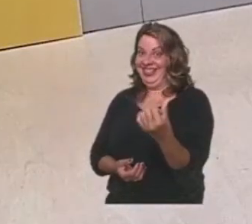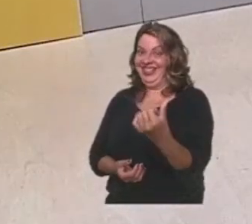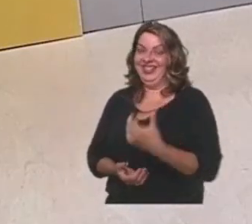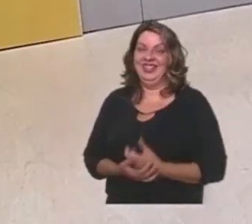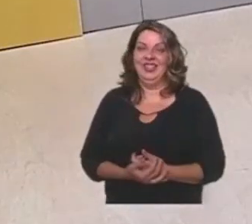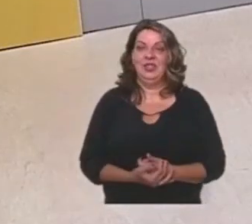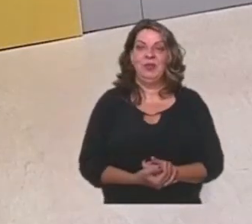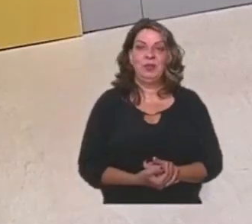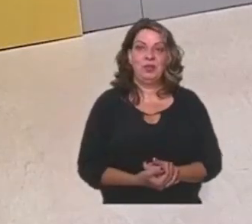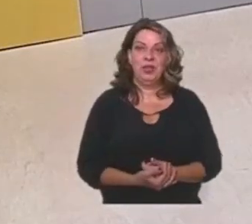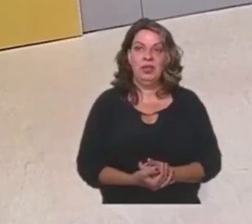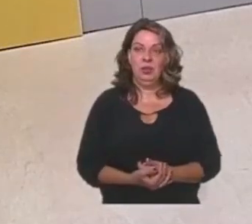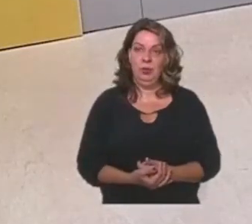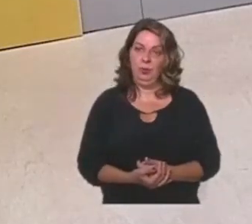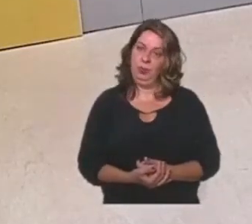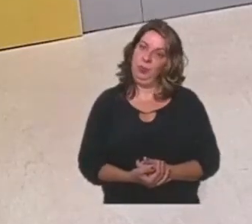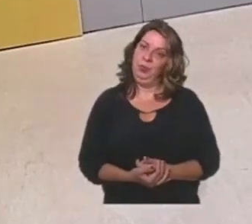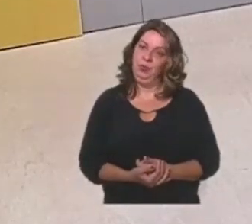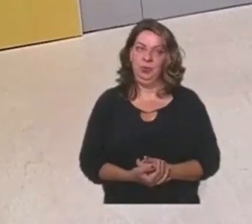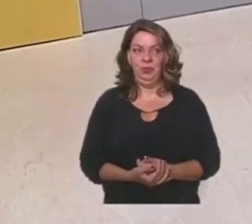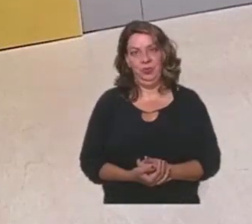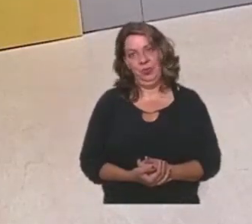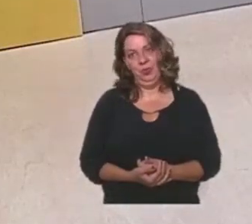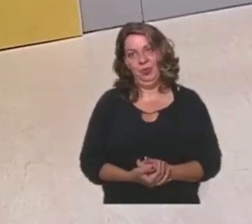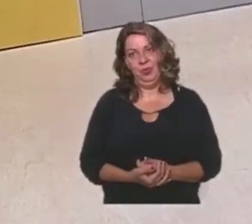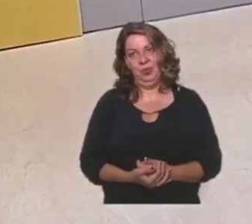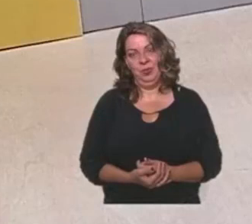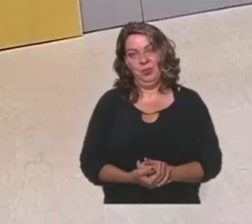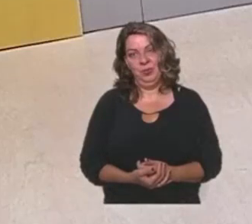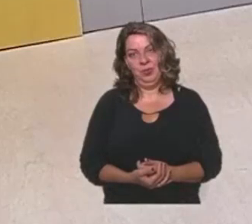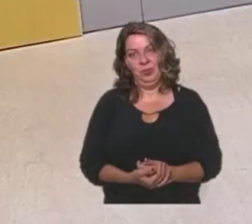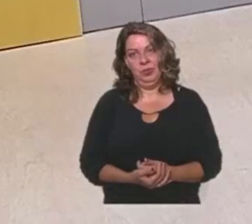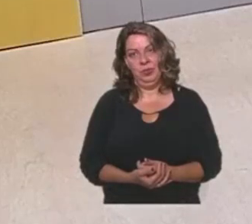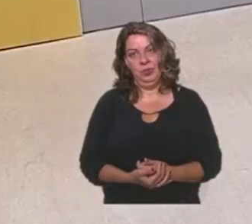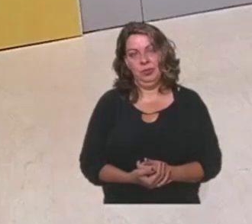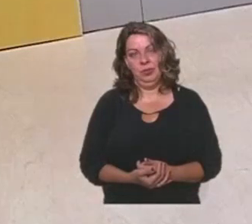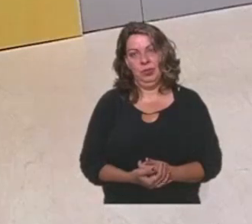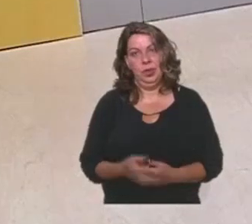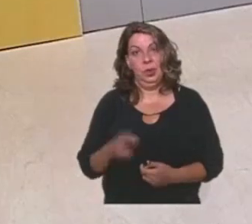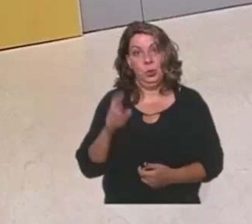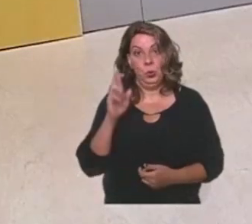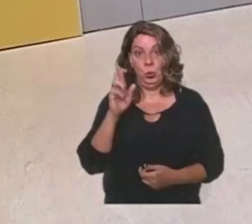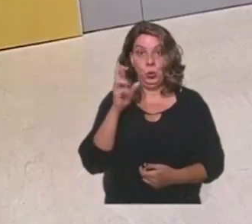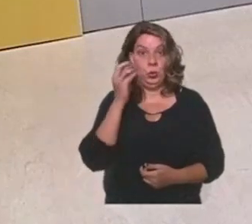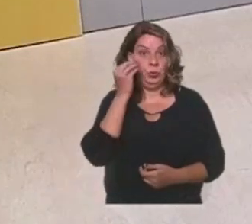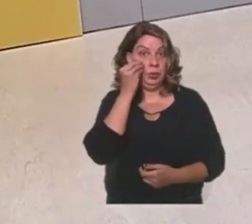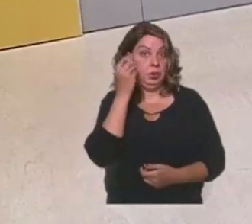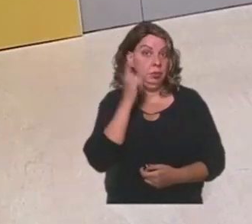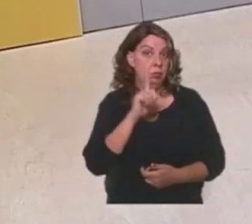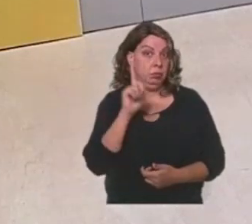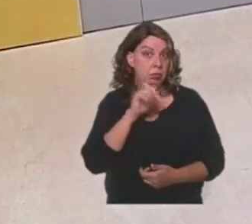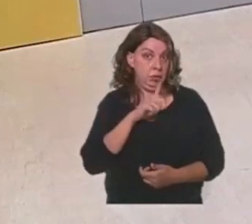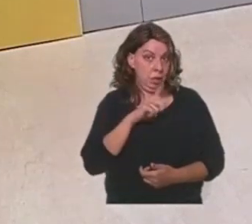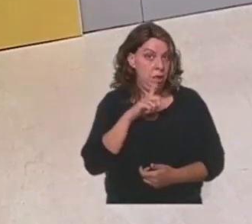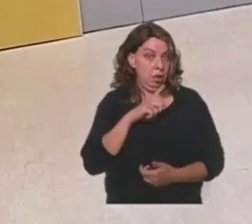46. Chama minhas bolinhas aí, Bessiane. Então, ó, vou chamar. Torço para que você tenha aí o